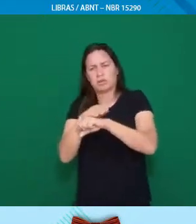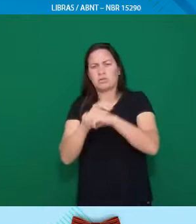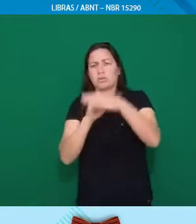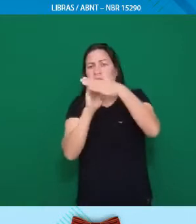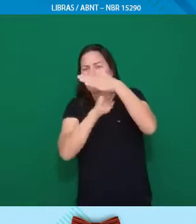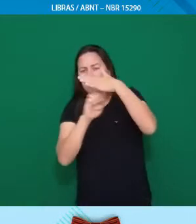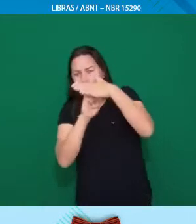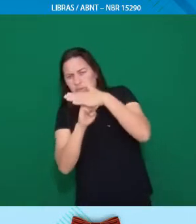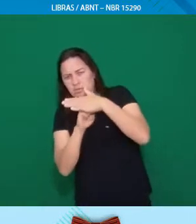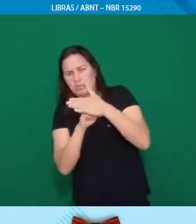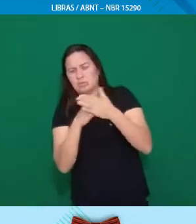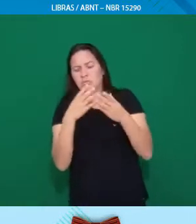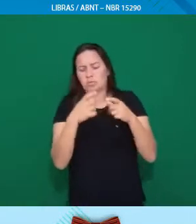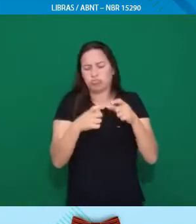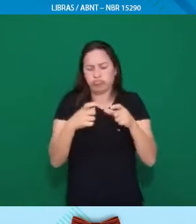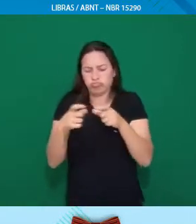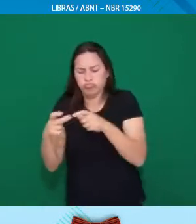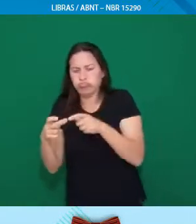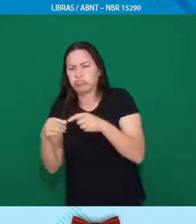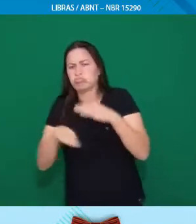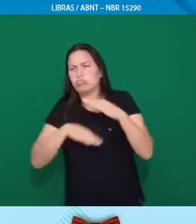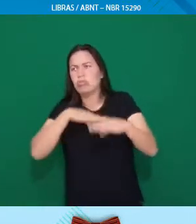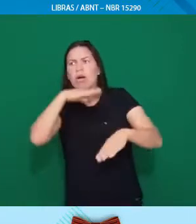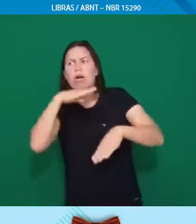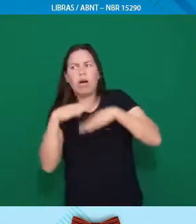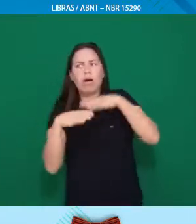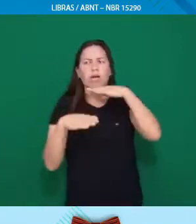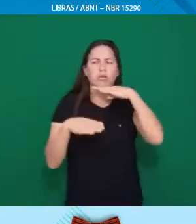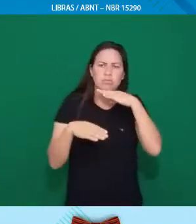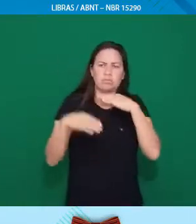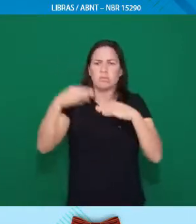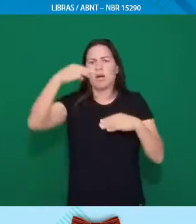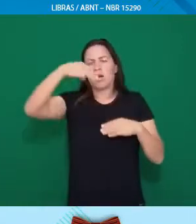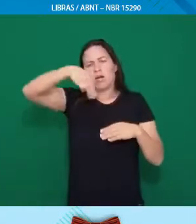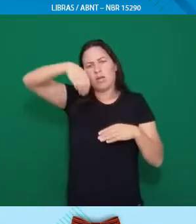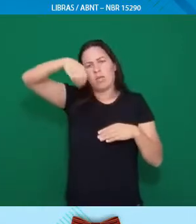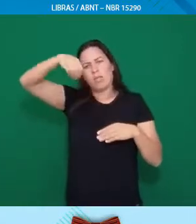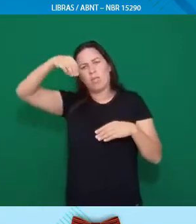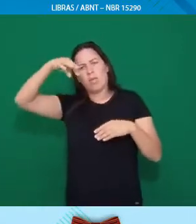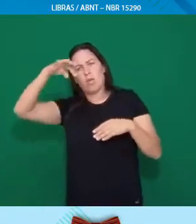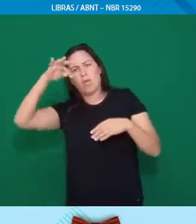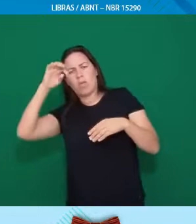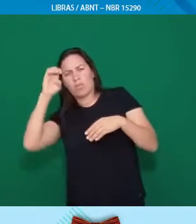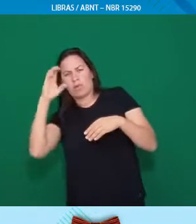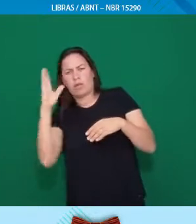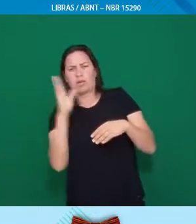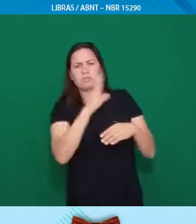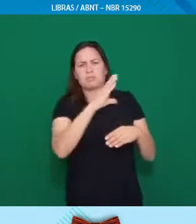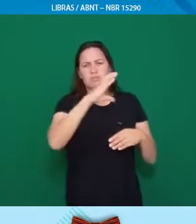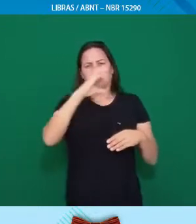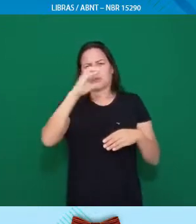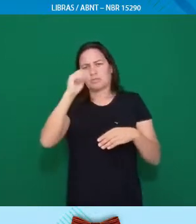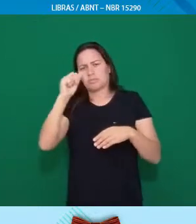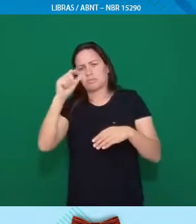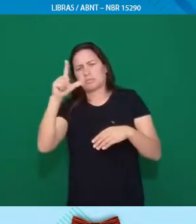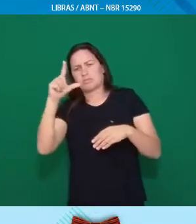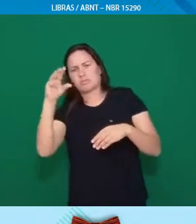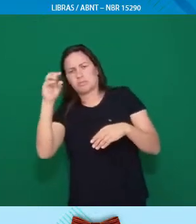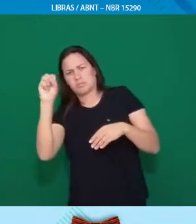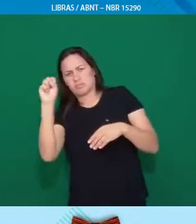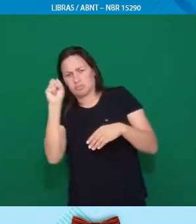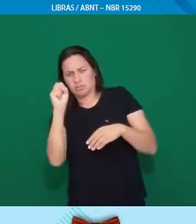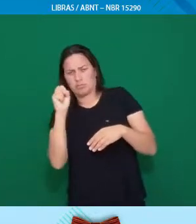eram o maior de buracos mas é a SC de acesso a Monte Carlo tinham buracos muito muito